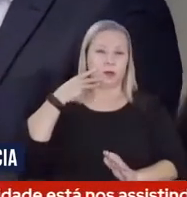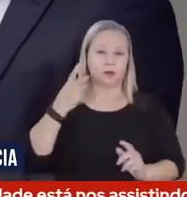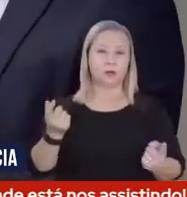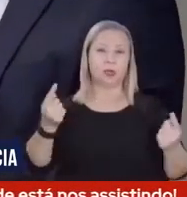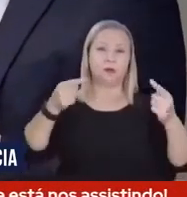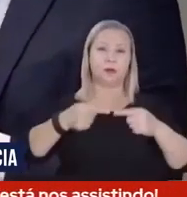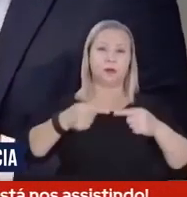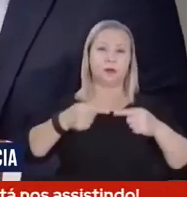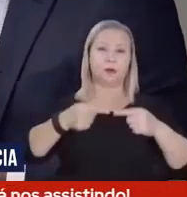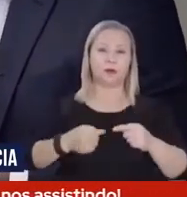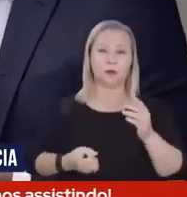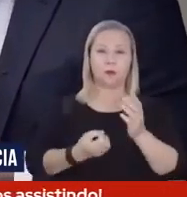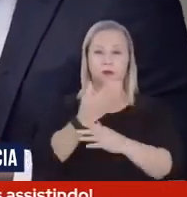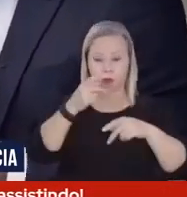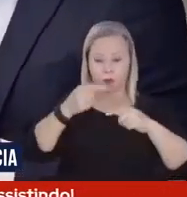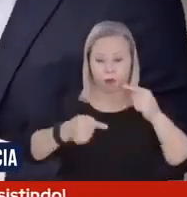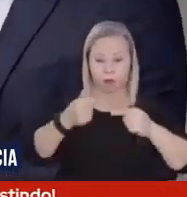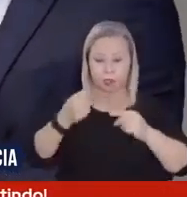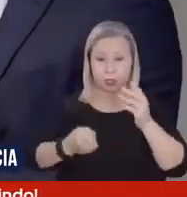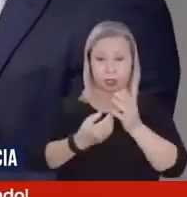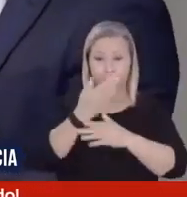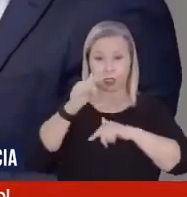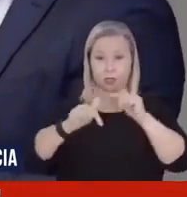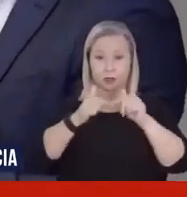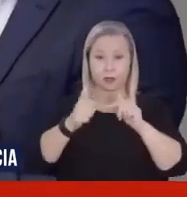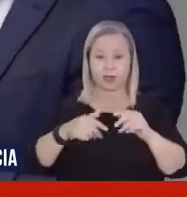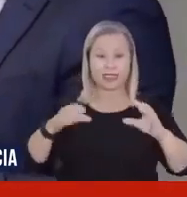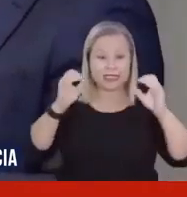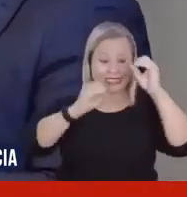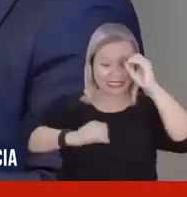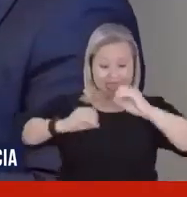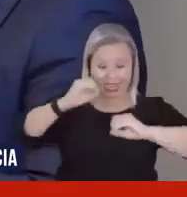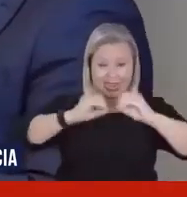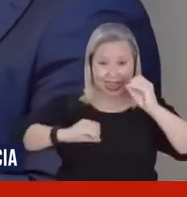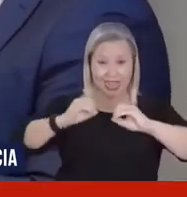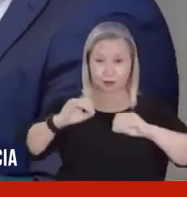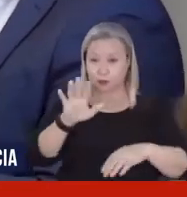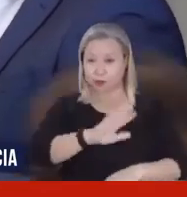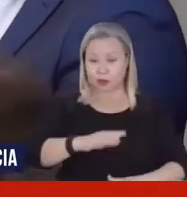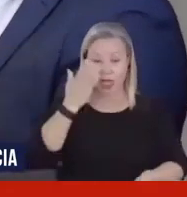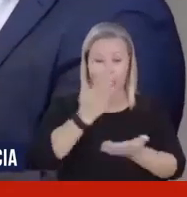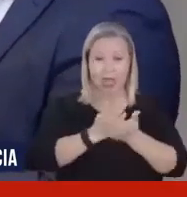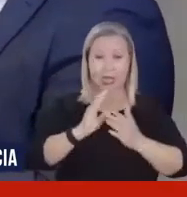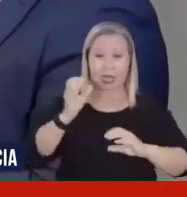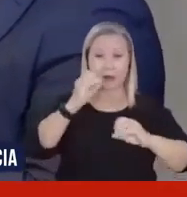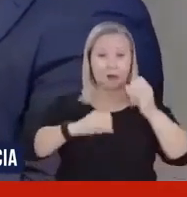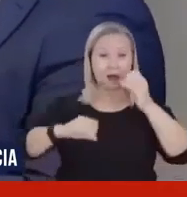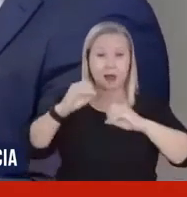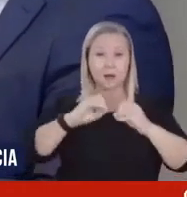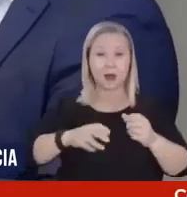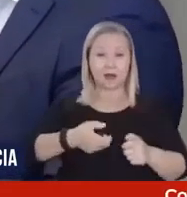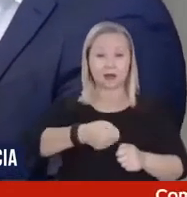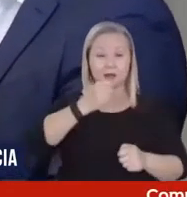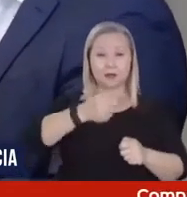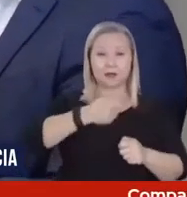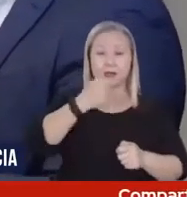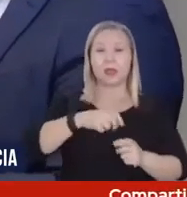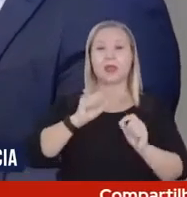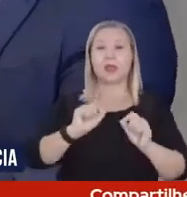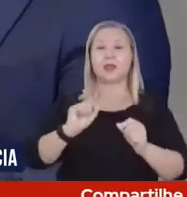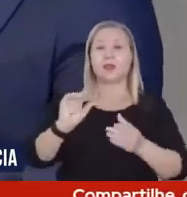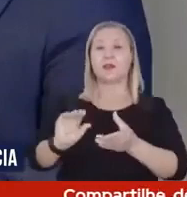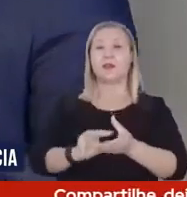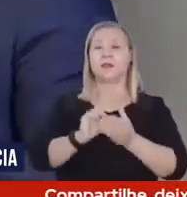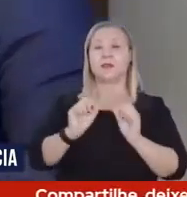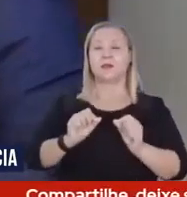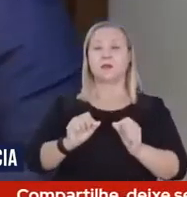aqui. Eles zeraram toda a tributação de produtos da cadeia de petróleo e gás importada. Eles